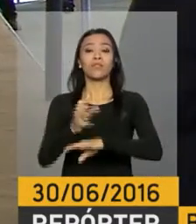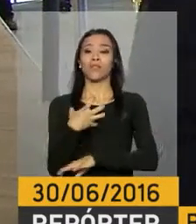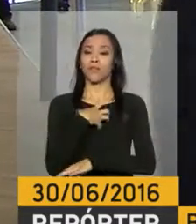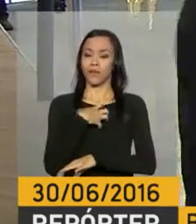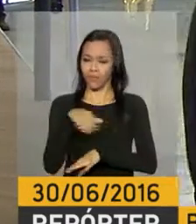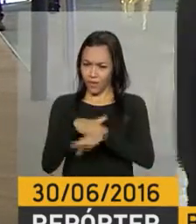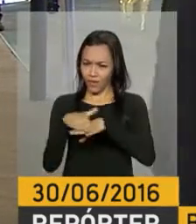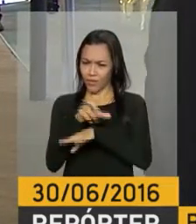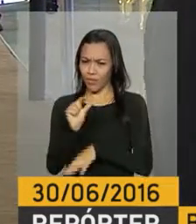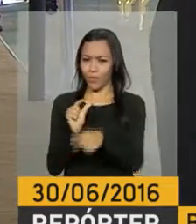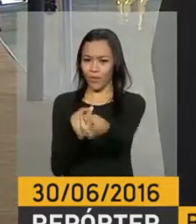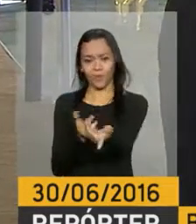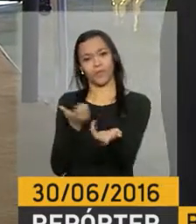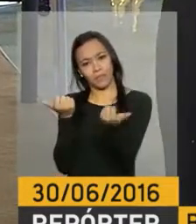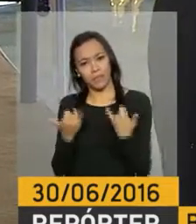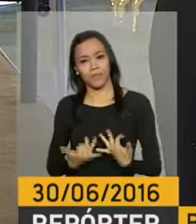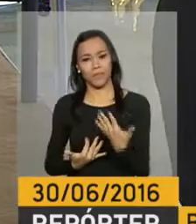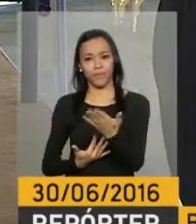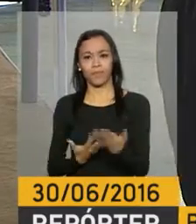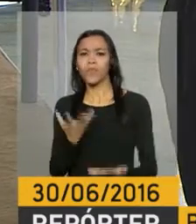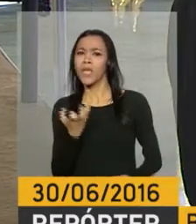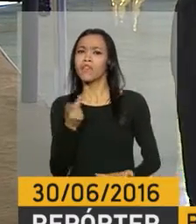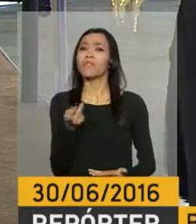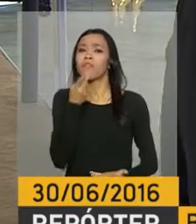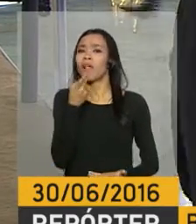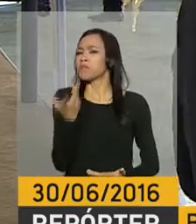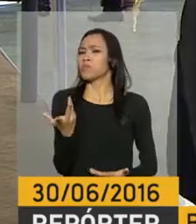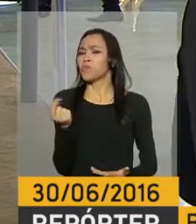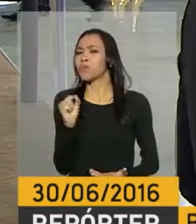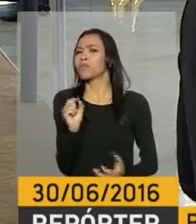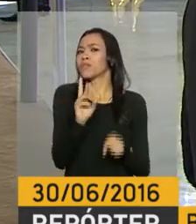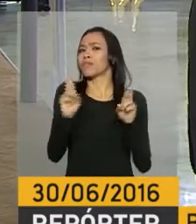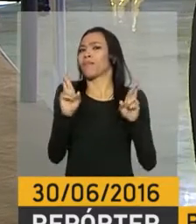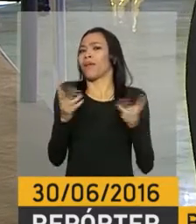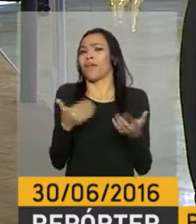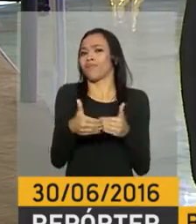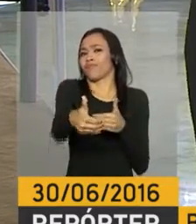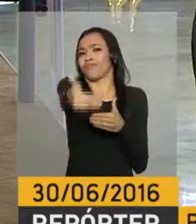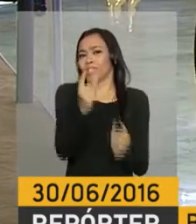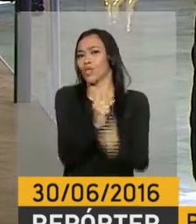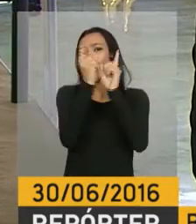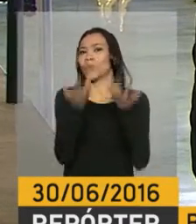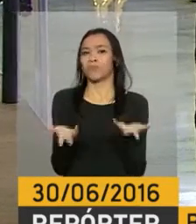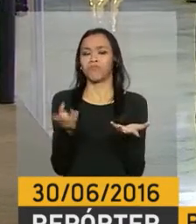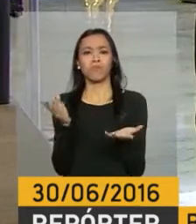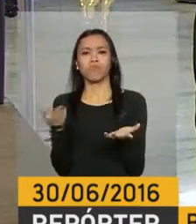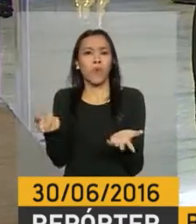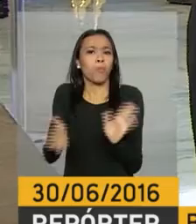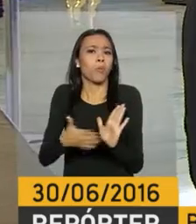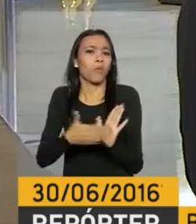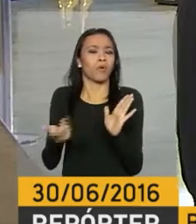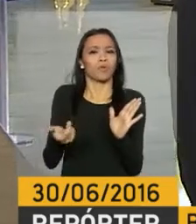pouquinho com a gente ao vivo aqui na TVNBR. Bom, queria que o senhor falasse também qual que é a expectativa para esse encontro. O que os senhores pretendem colocar